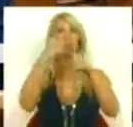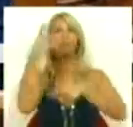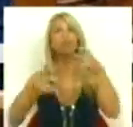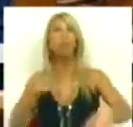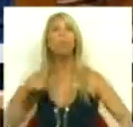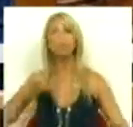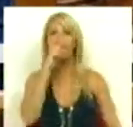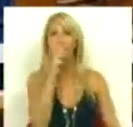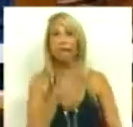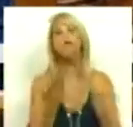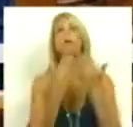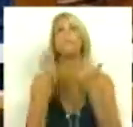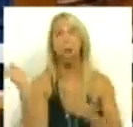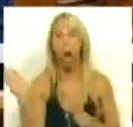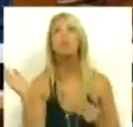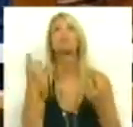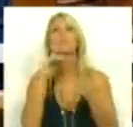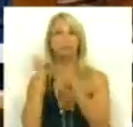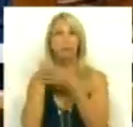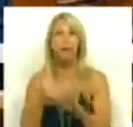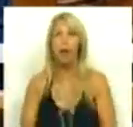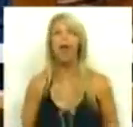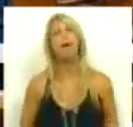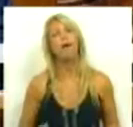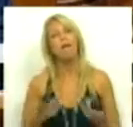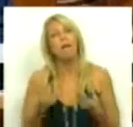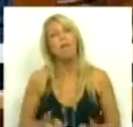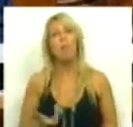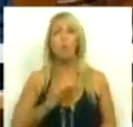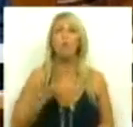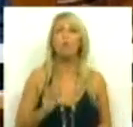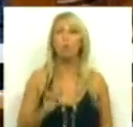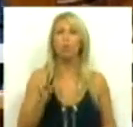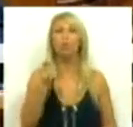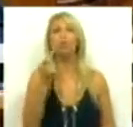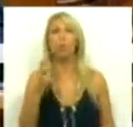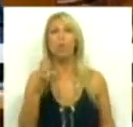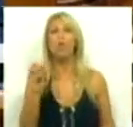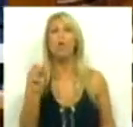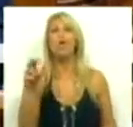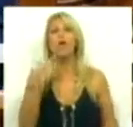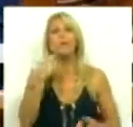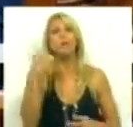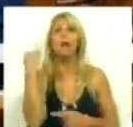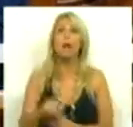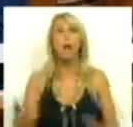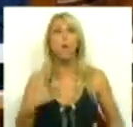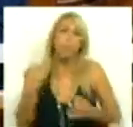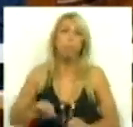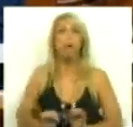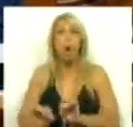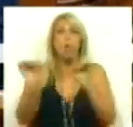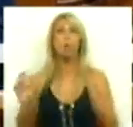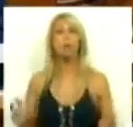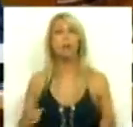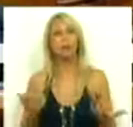sejam protegidos. É pouco o Dr. Seguro dizer não, recusar. E não é sequer compreensível que o Partido Socialista